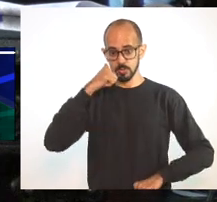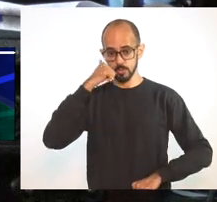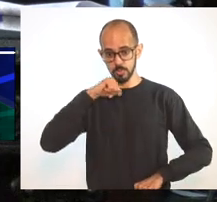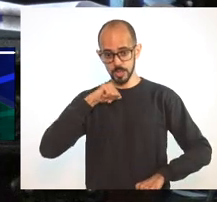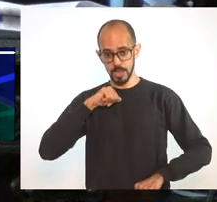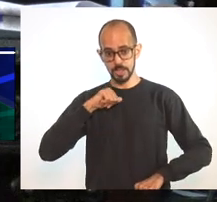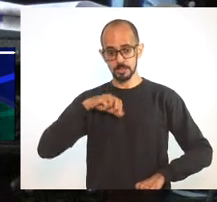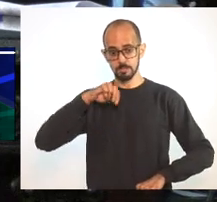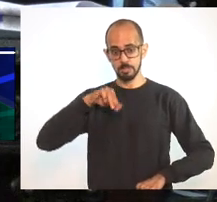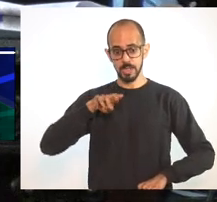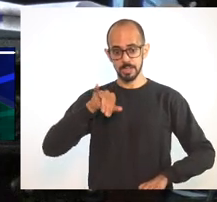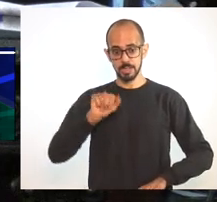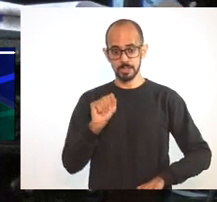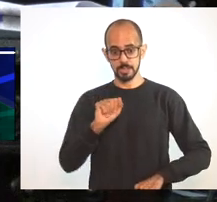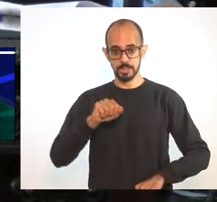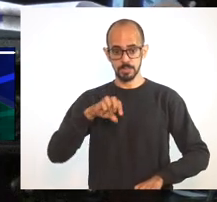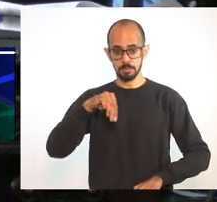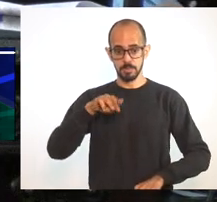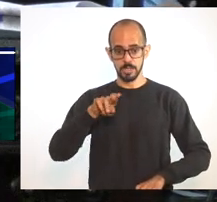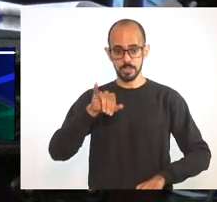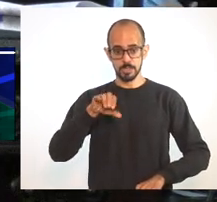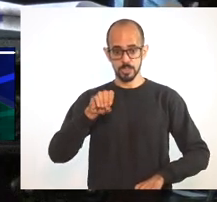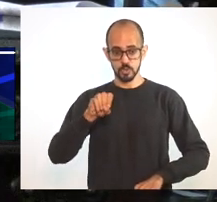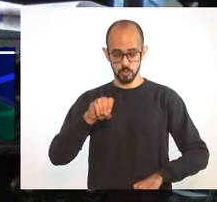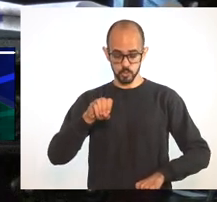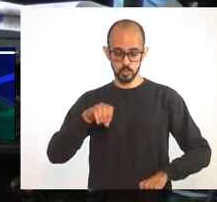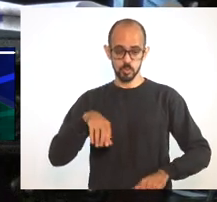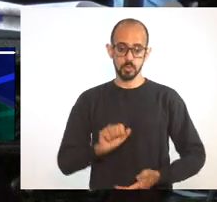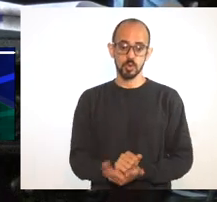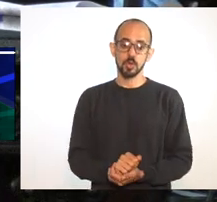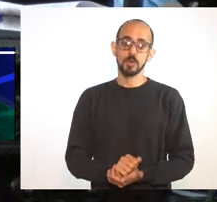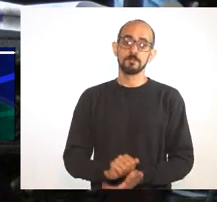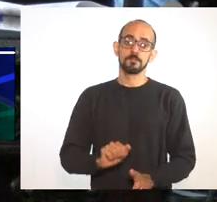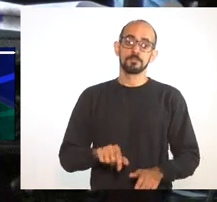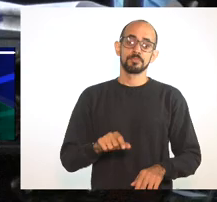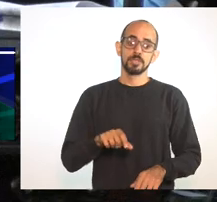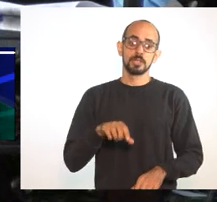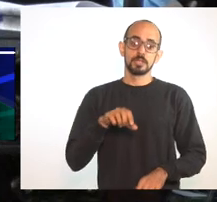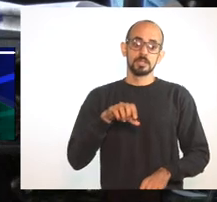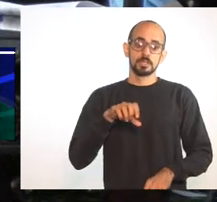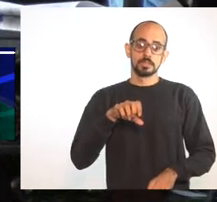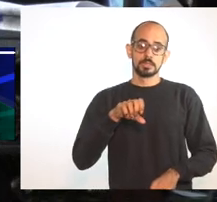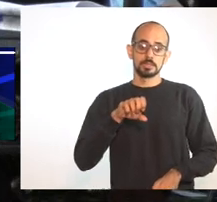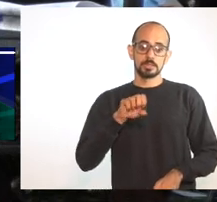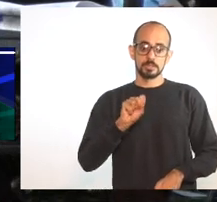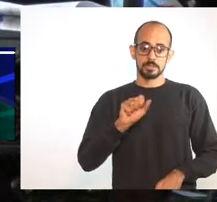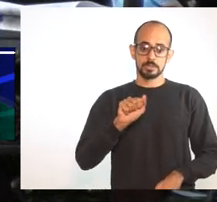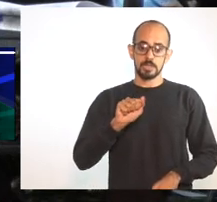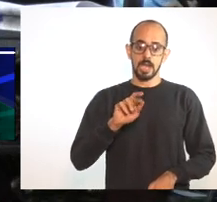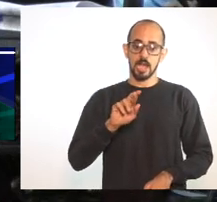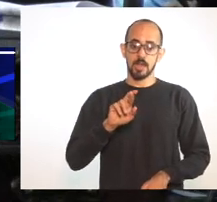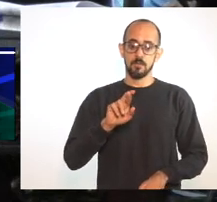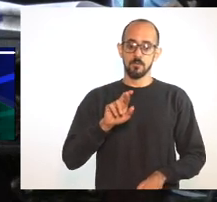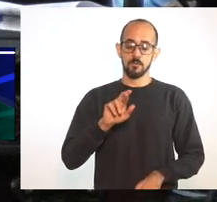Marinho, SACERGE, Sindicato das Assistentes Sociais do Rio de Janeiro, Movimento de Mulheres